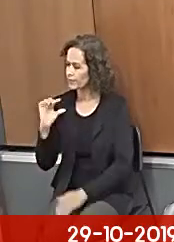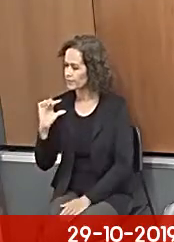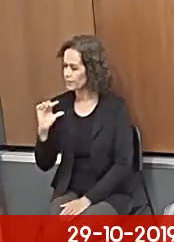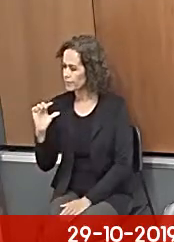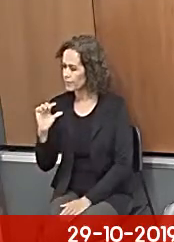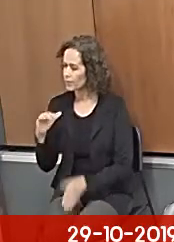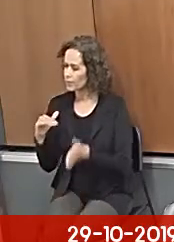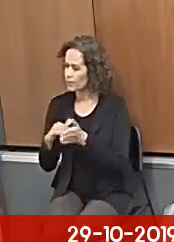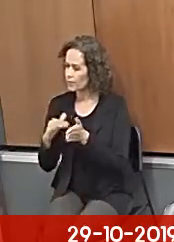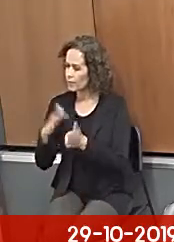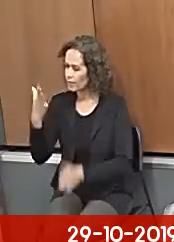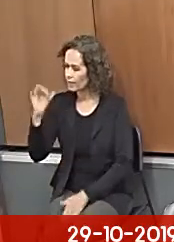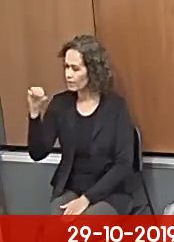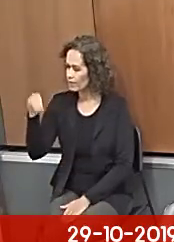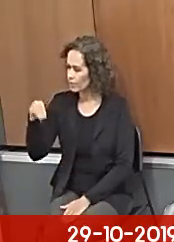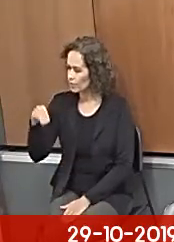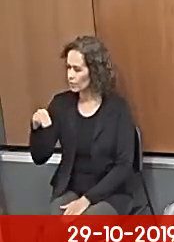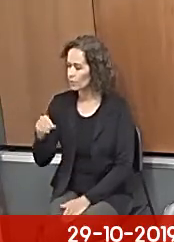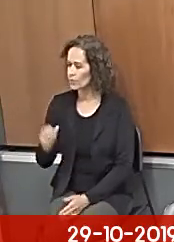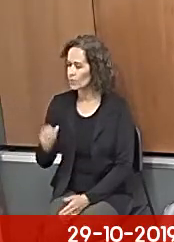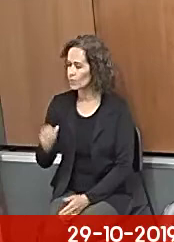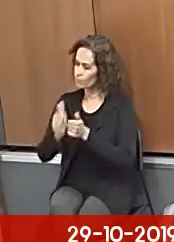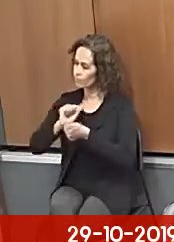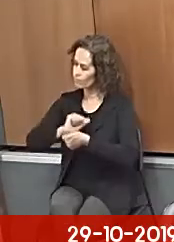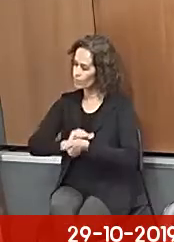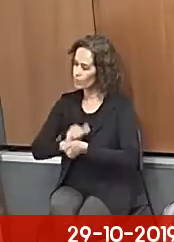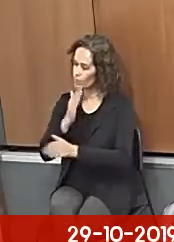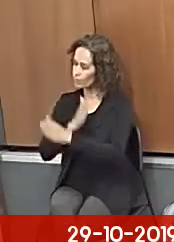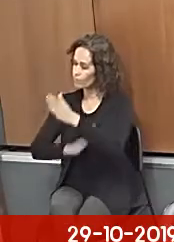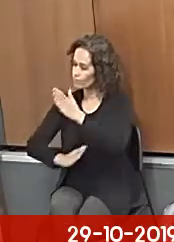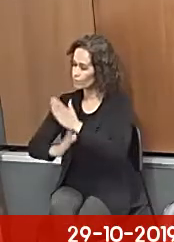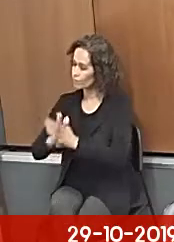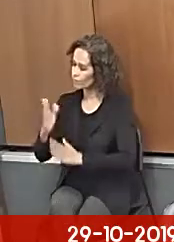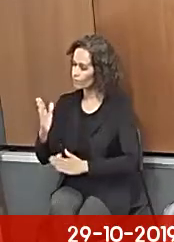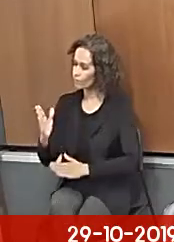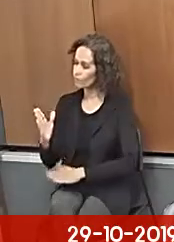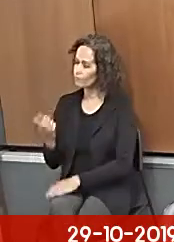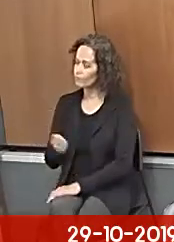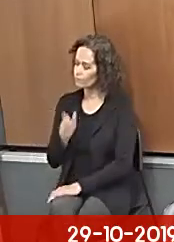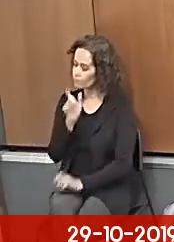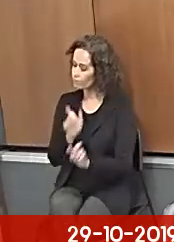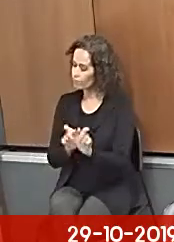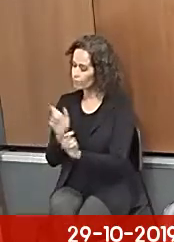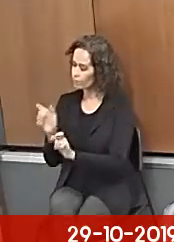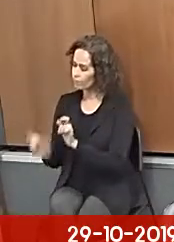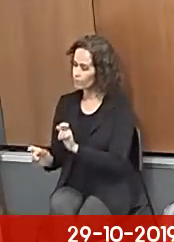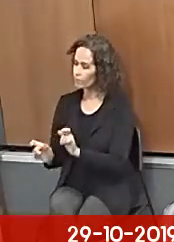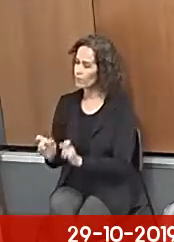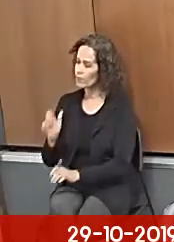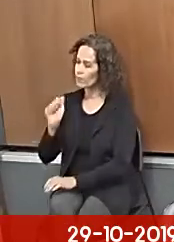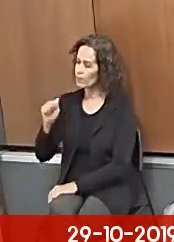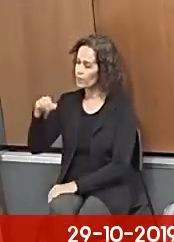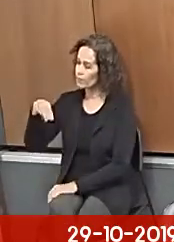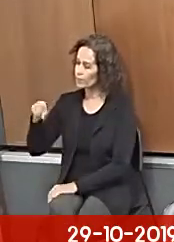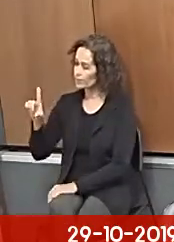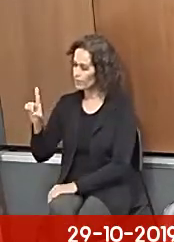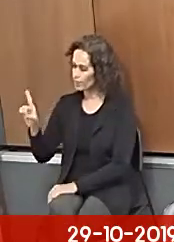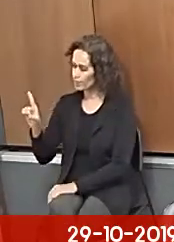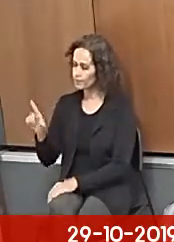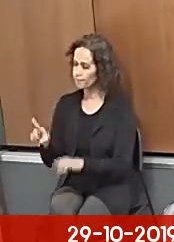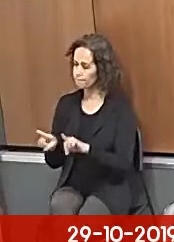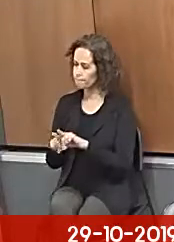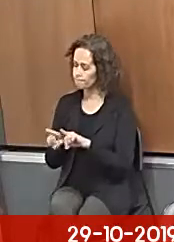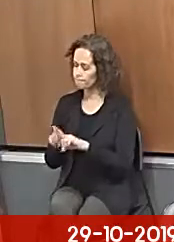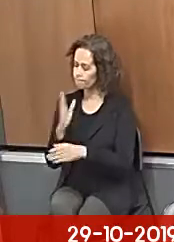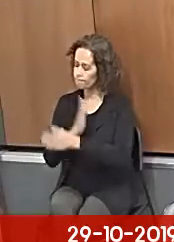até 10 minutos. Estão suspensos nossos trabalhos. Para amputados, com a presença de dirigentes da Associação Mineira de Desporto, para